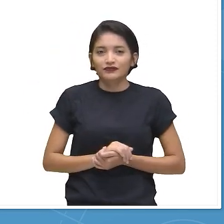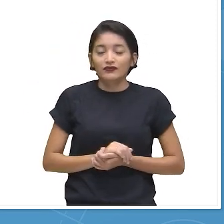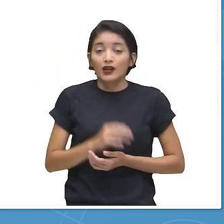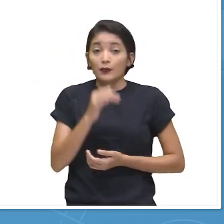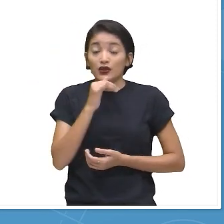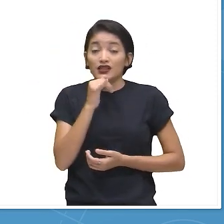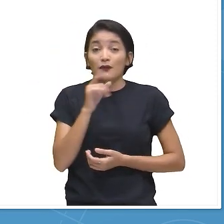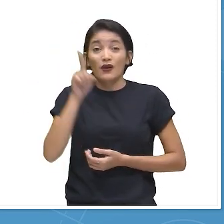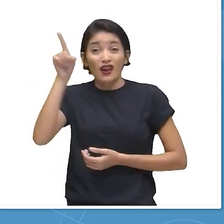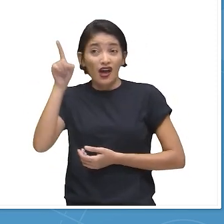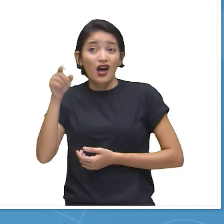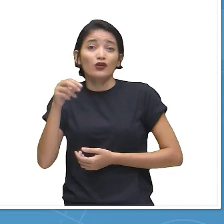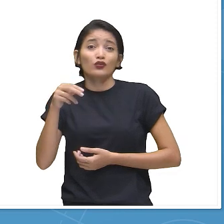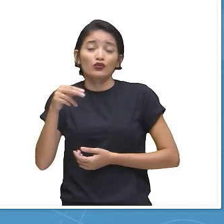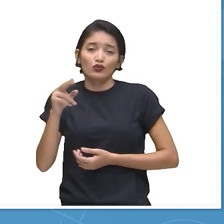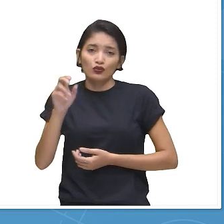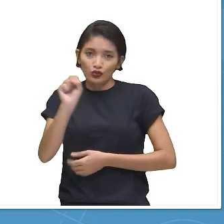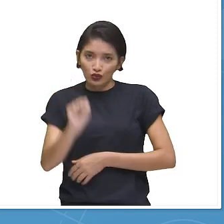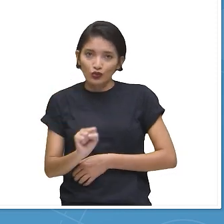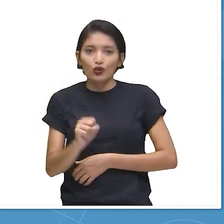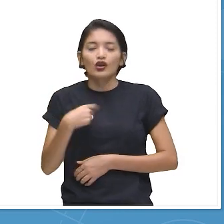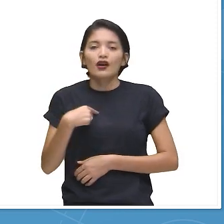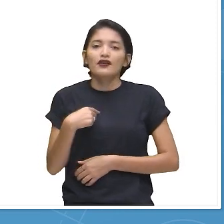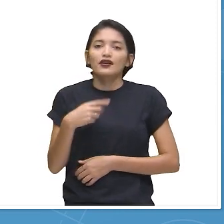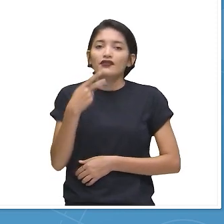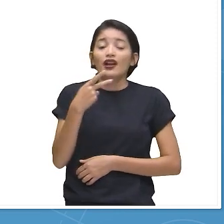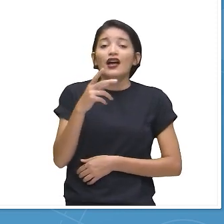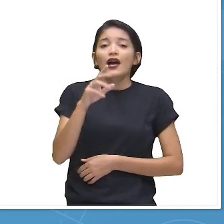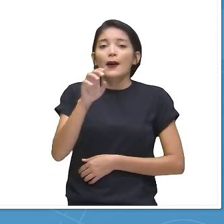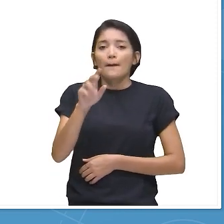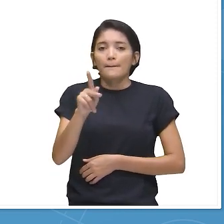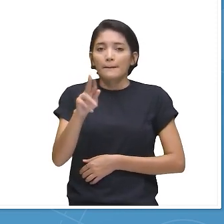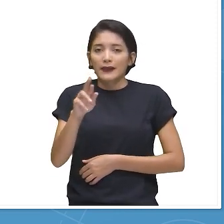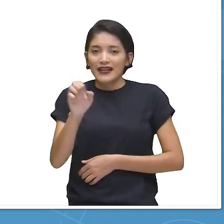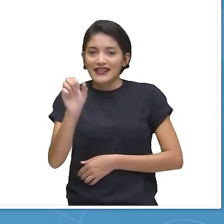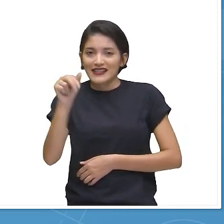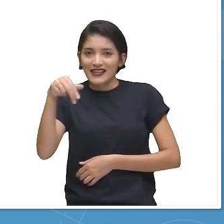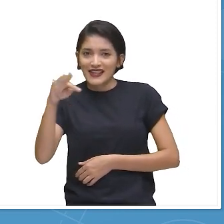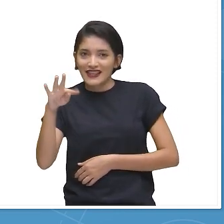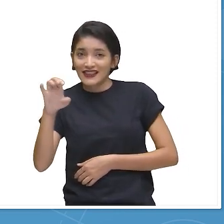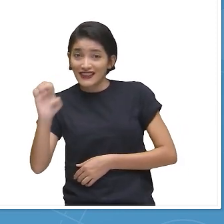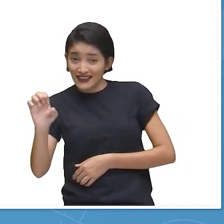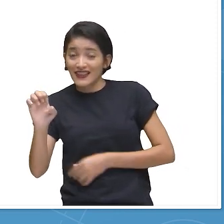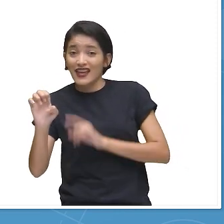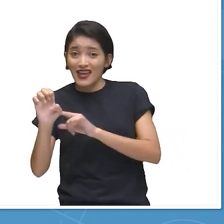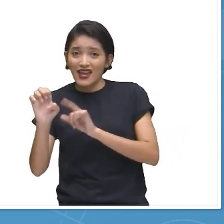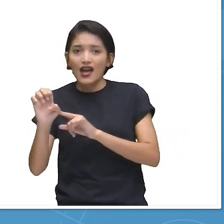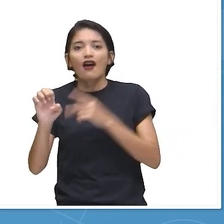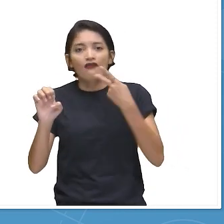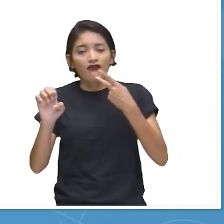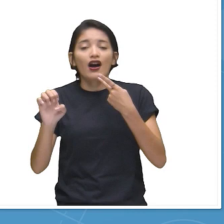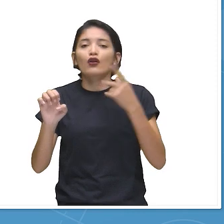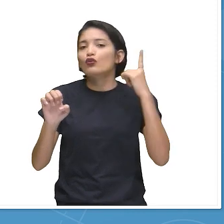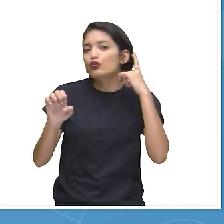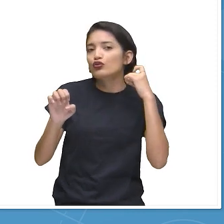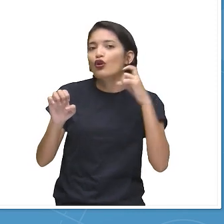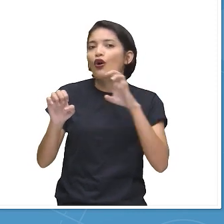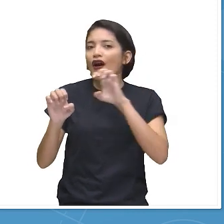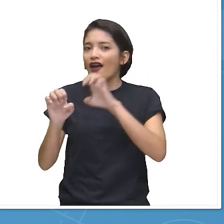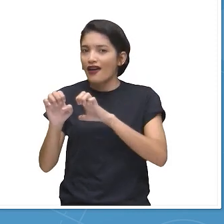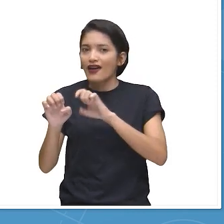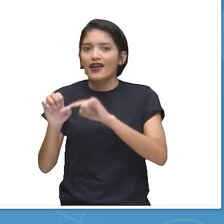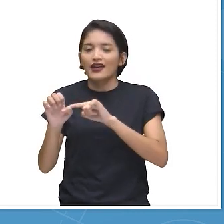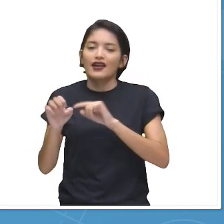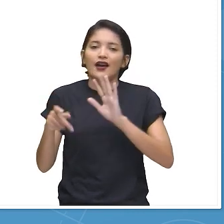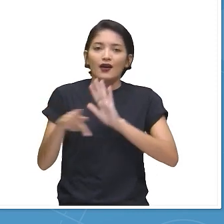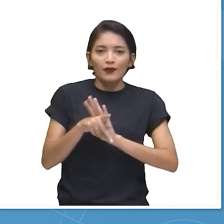presente, mas nós aqui vamos pronunciar presente. Observe, não está incorreta, é o nosso sotaque,